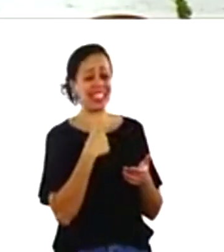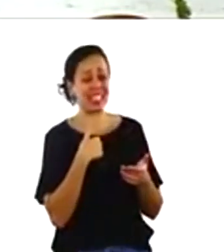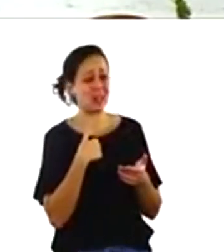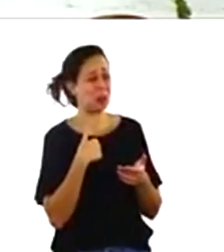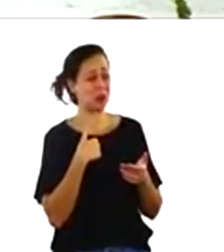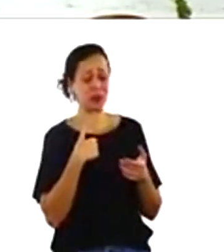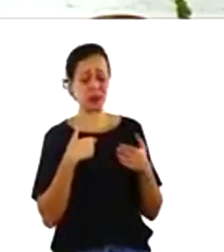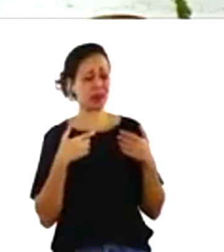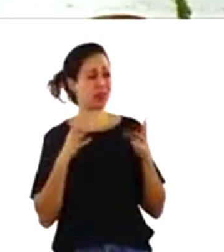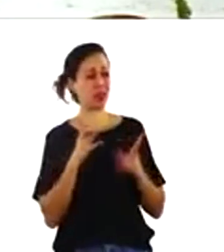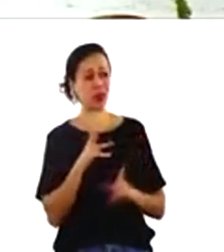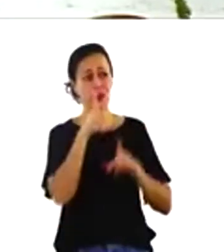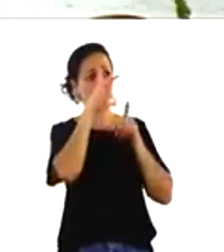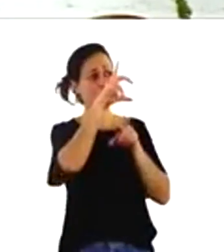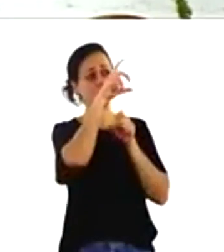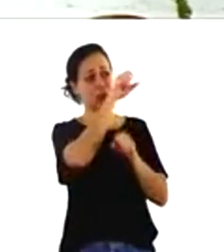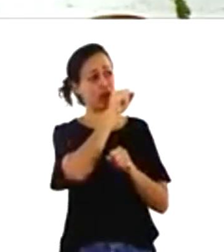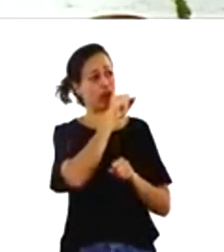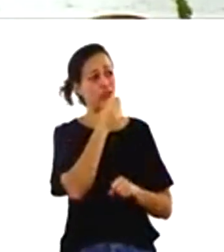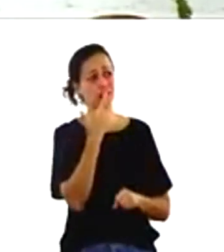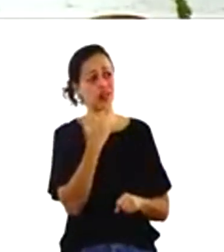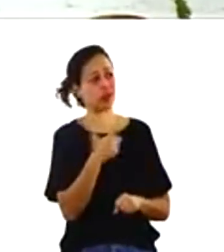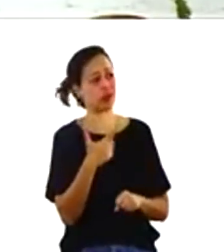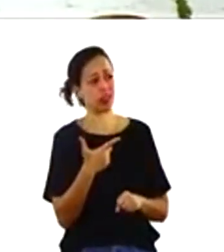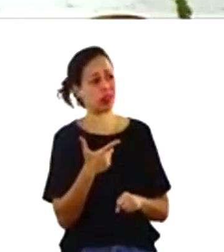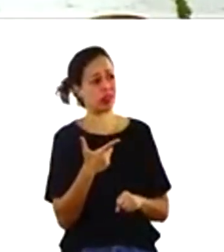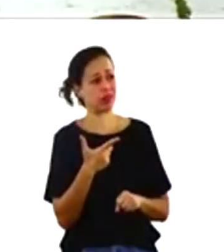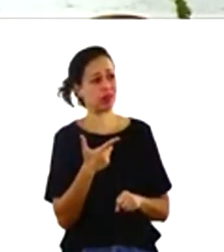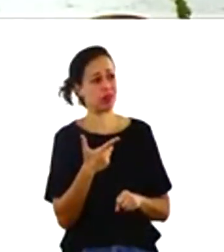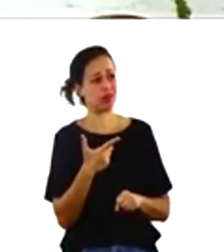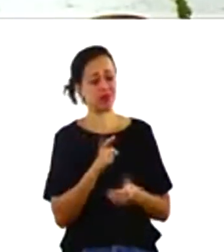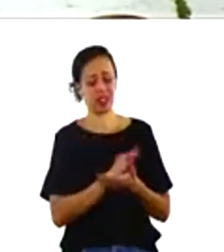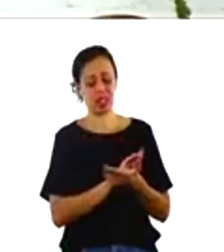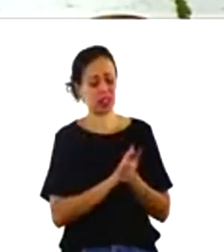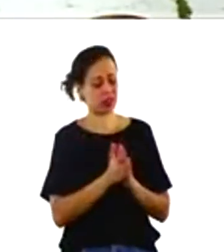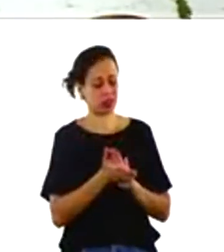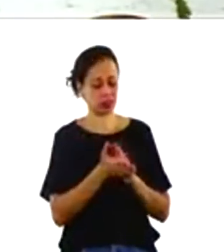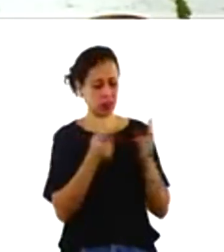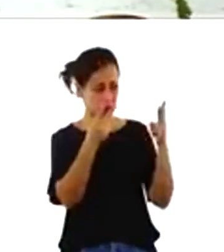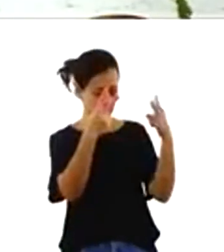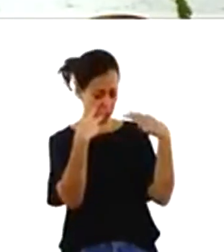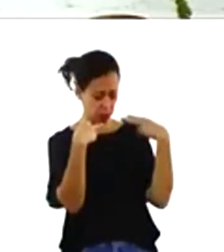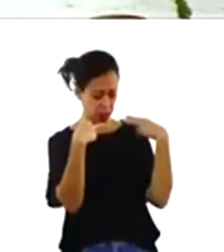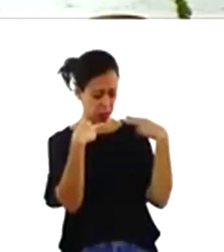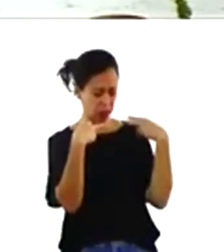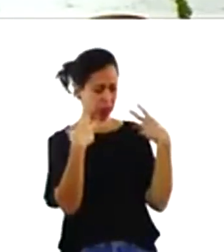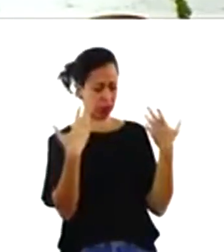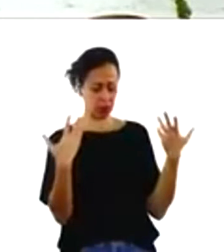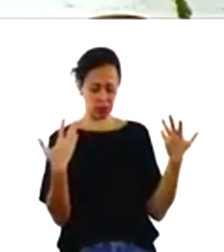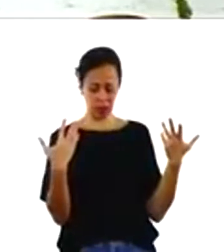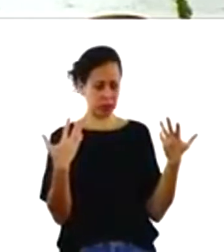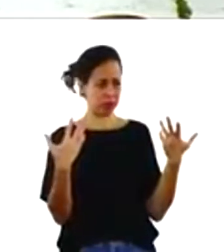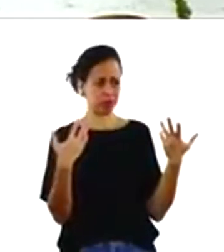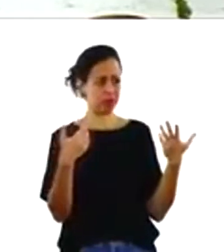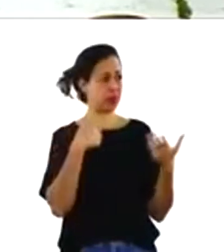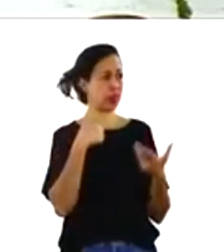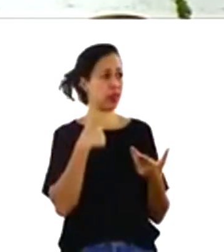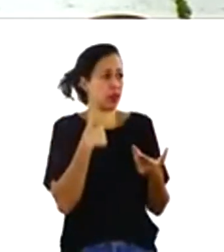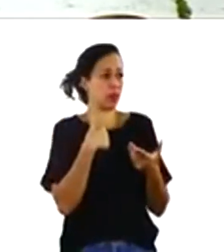problema. Não tinha recurso nenhum. Então eu fugi do